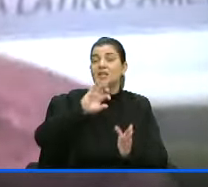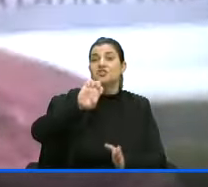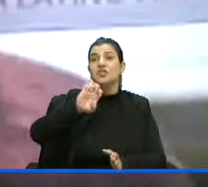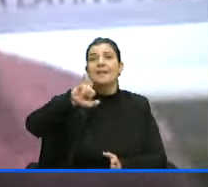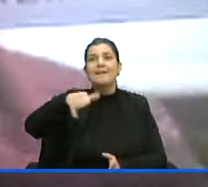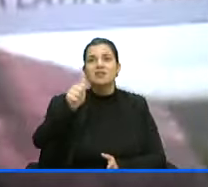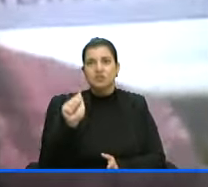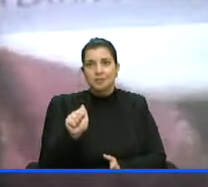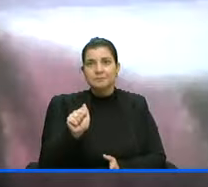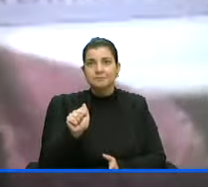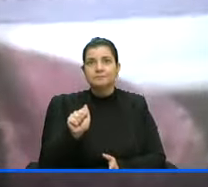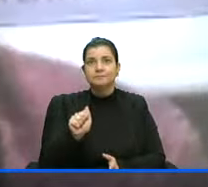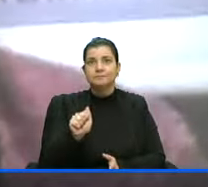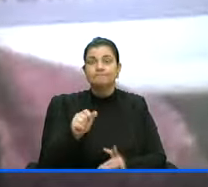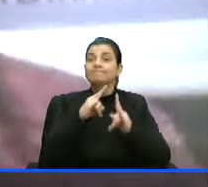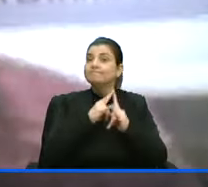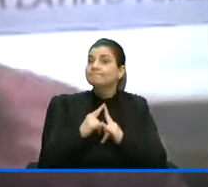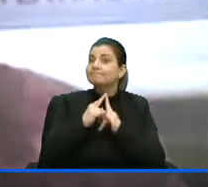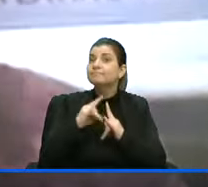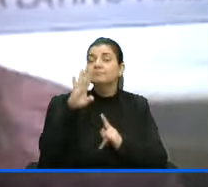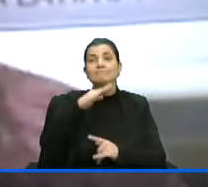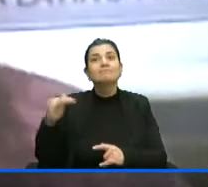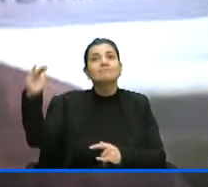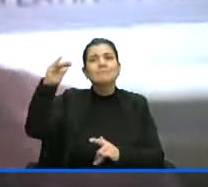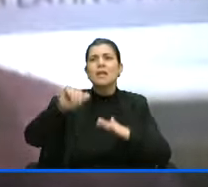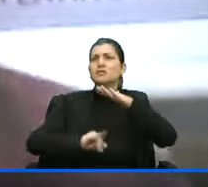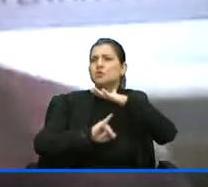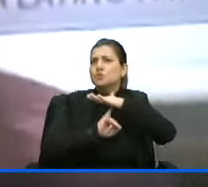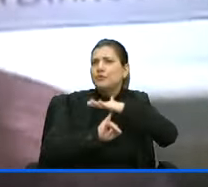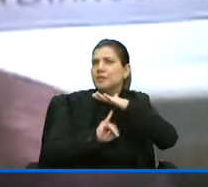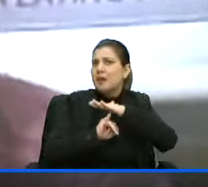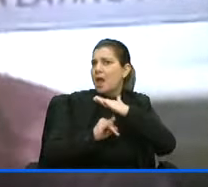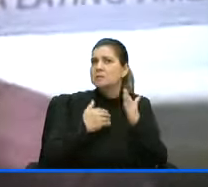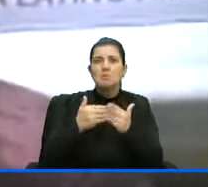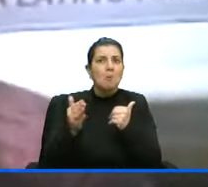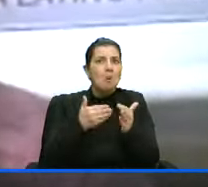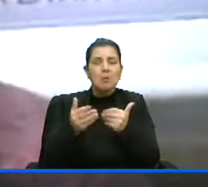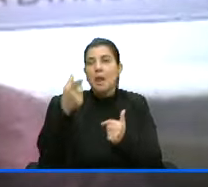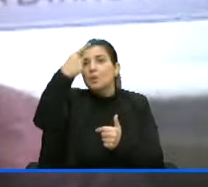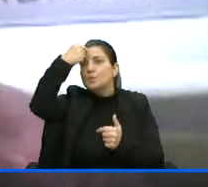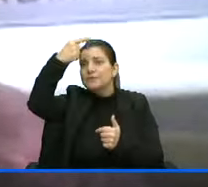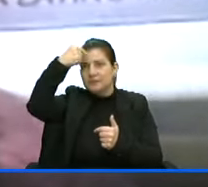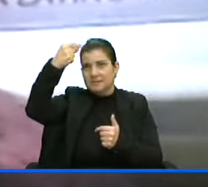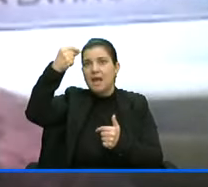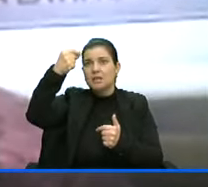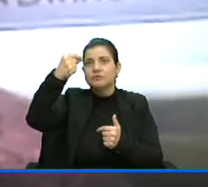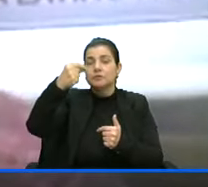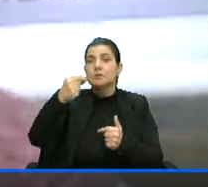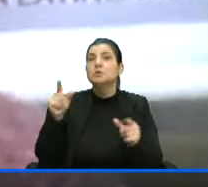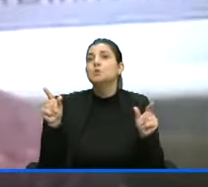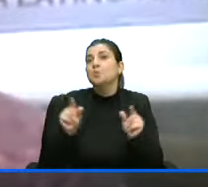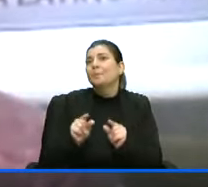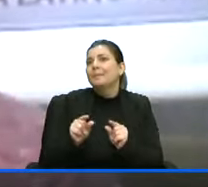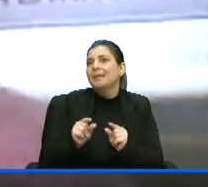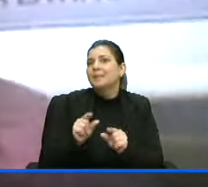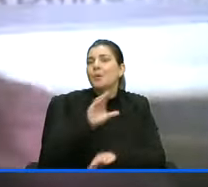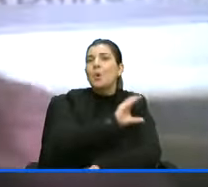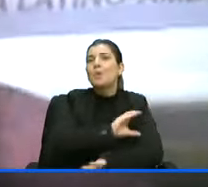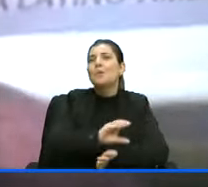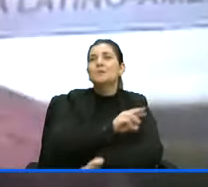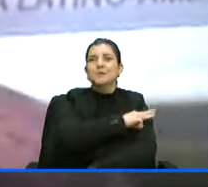Seja institutos superiores, institutos federais, enfim, qualquer universidade, e exigindo aí o mínimo como o curso